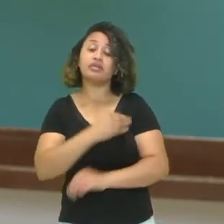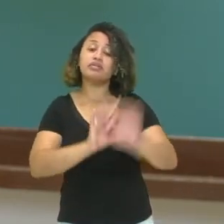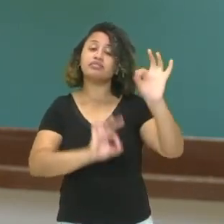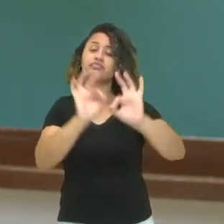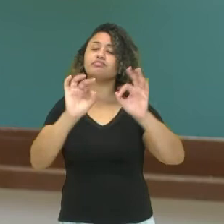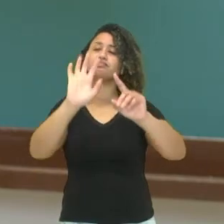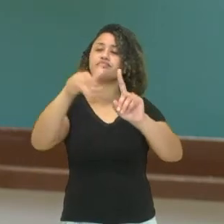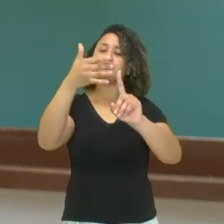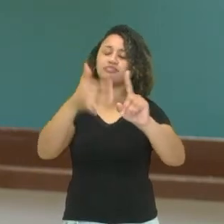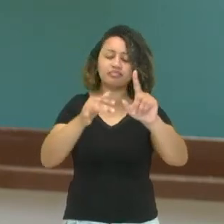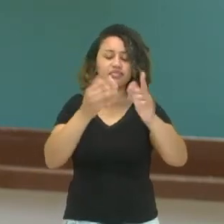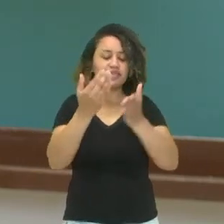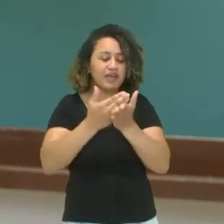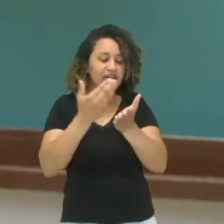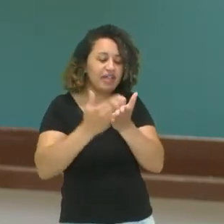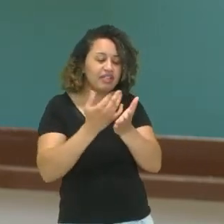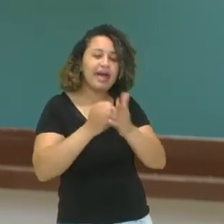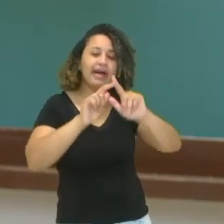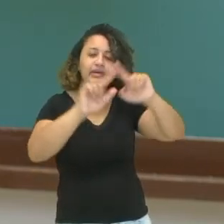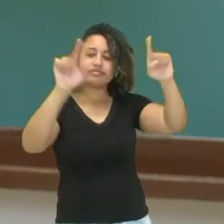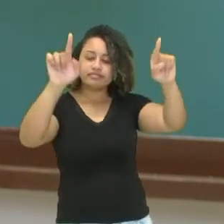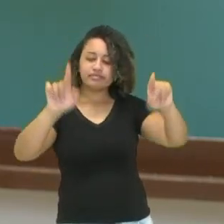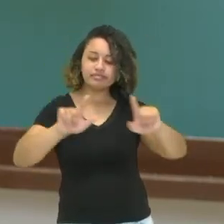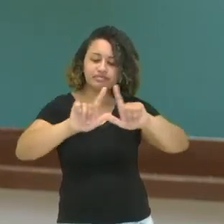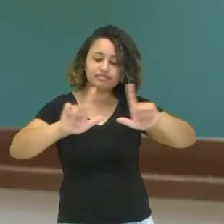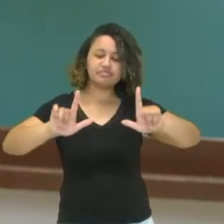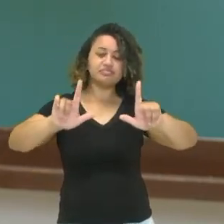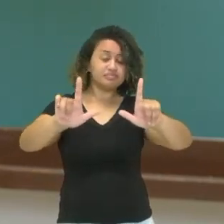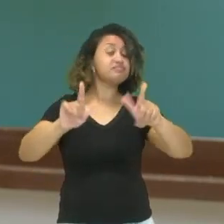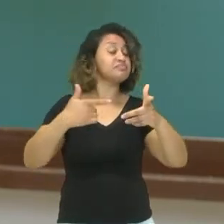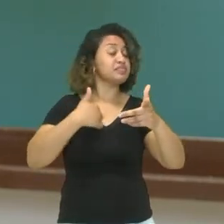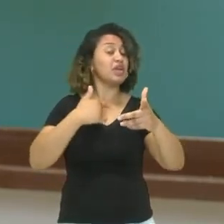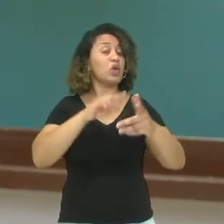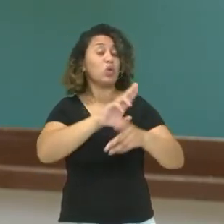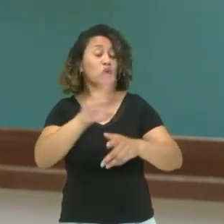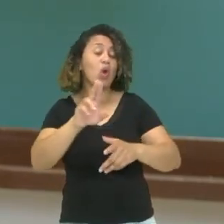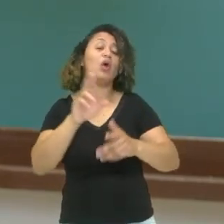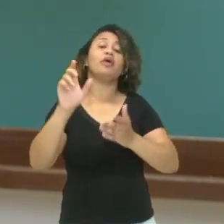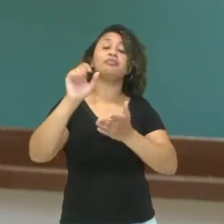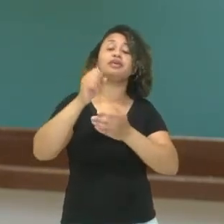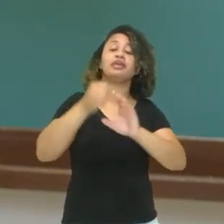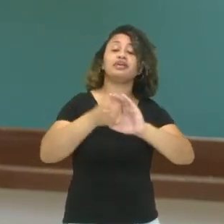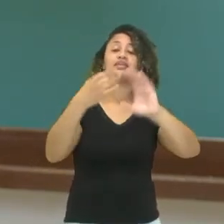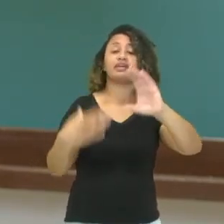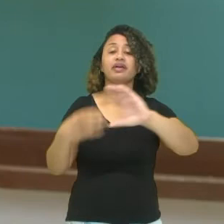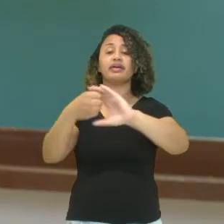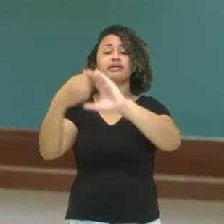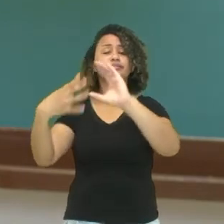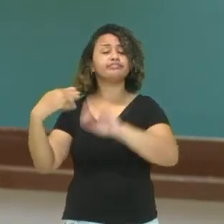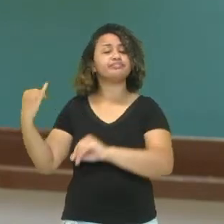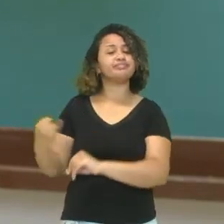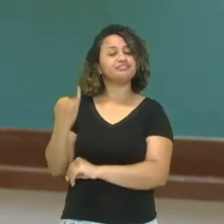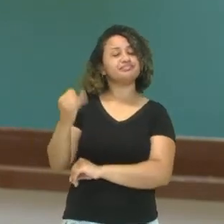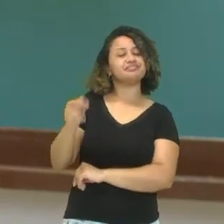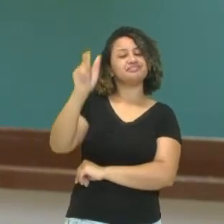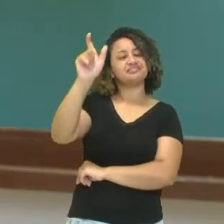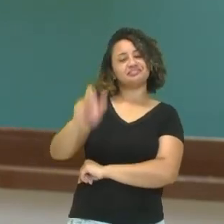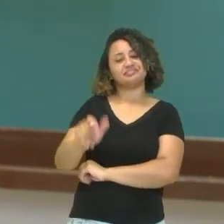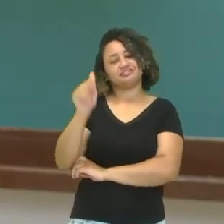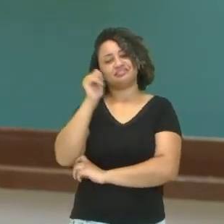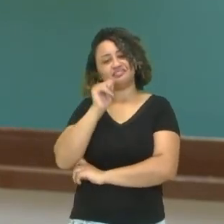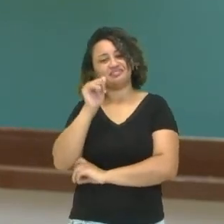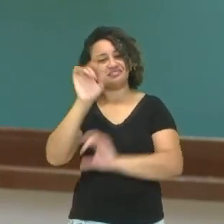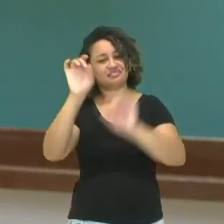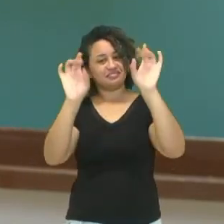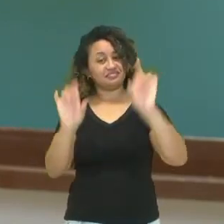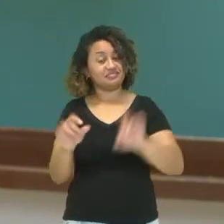cartaz, um quadro, ou mesmo escrever no seu caderno o nome dela e as características importantes que tornam ela especial